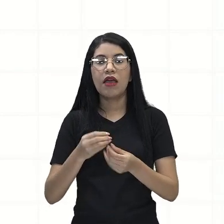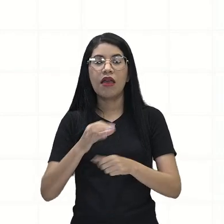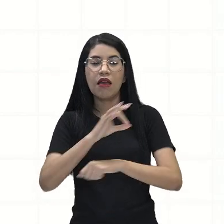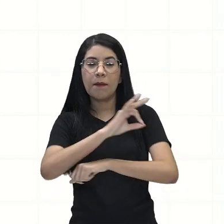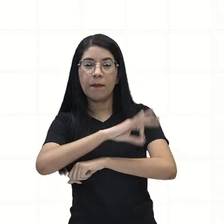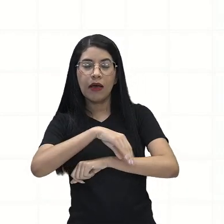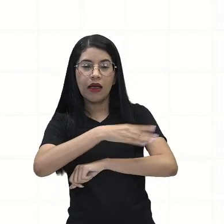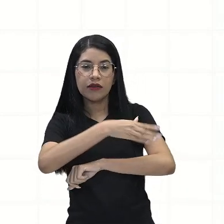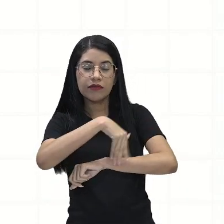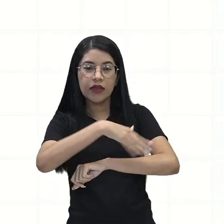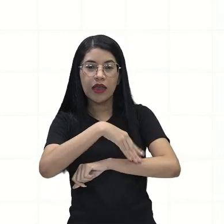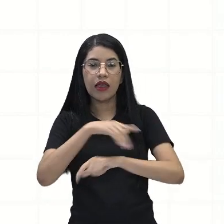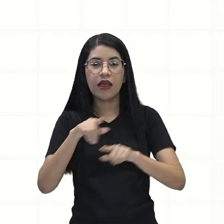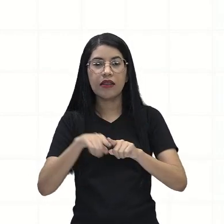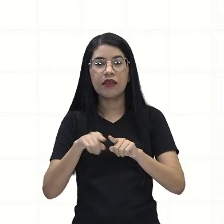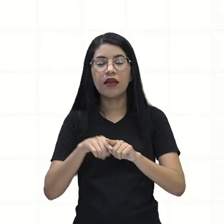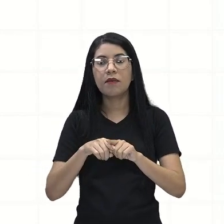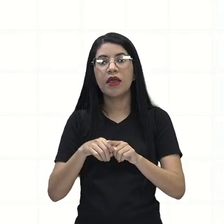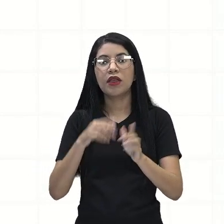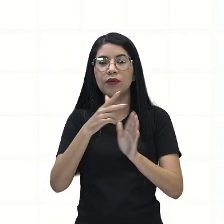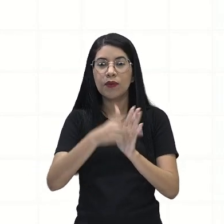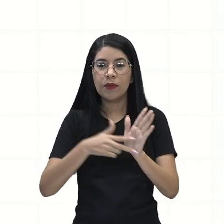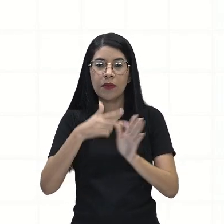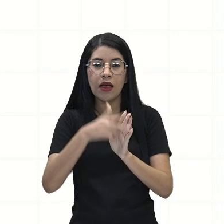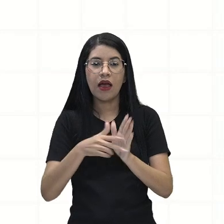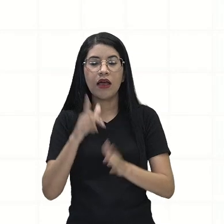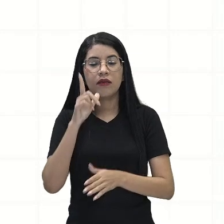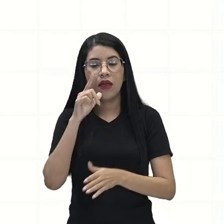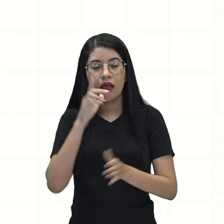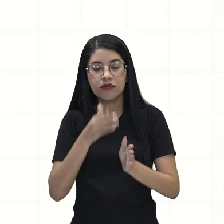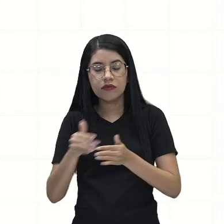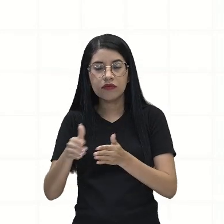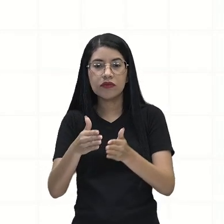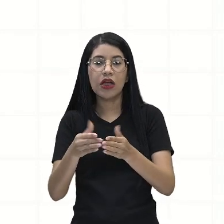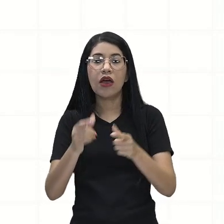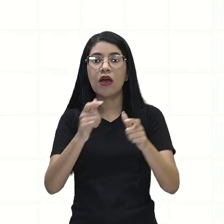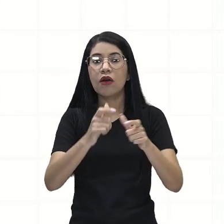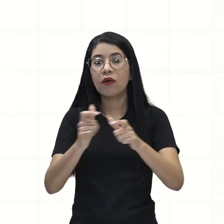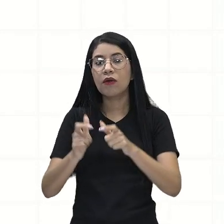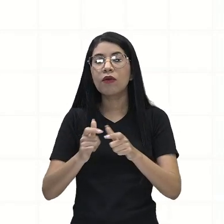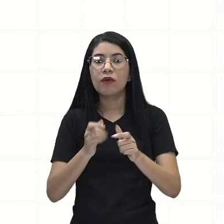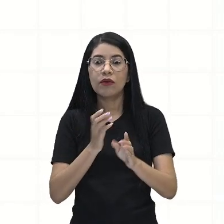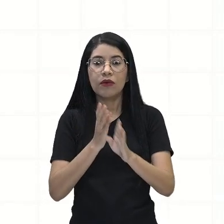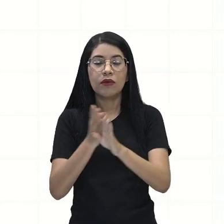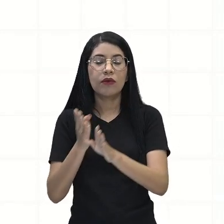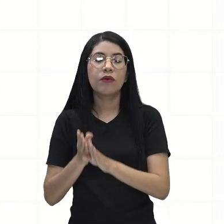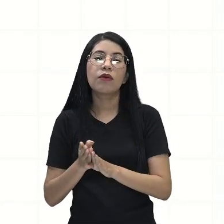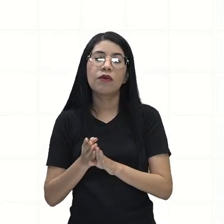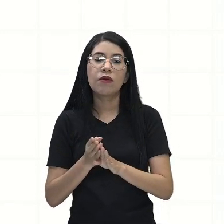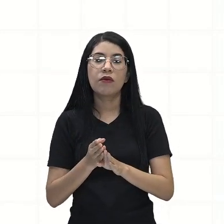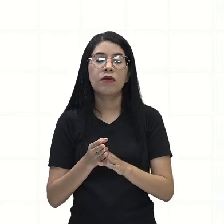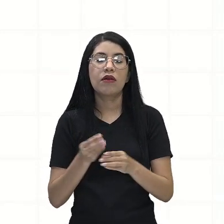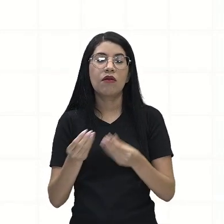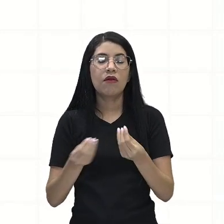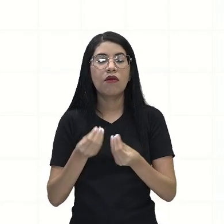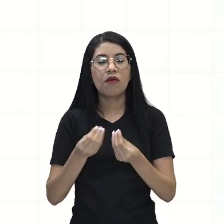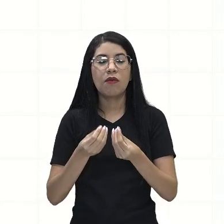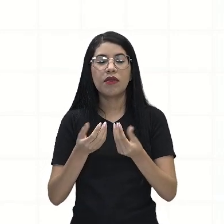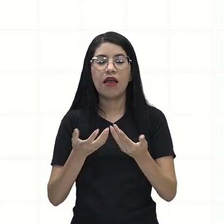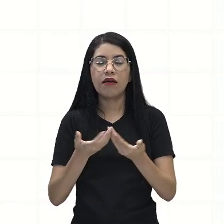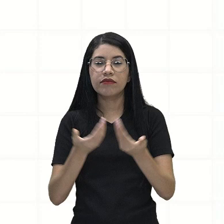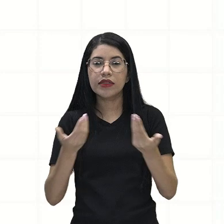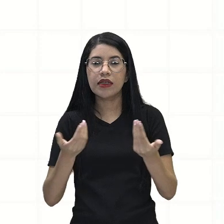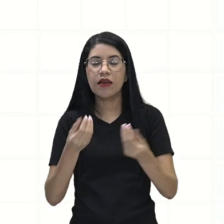as rodovias, as hidrovias, onde que elas estão instaladas, tá bom? Como é que se dá essa logística, a